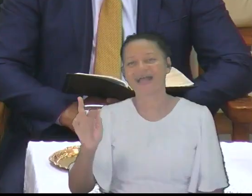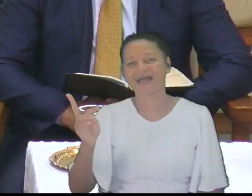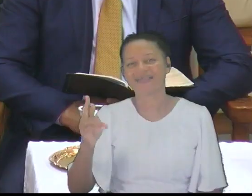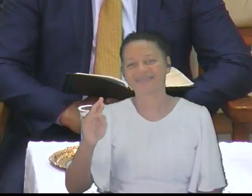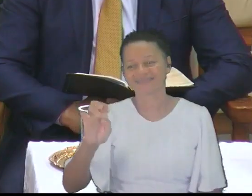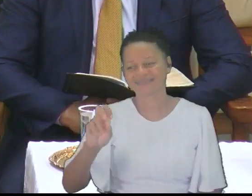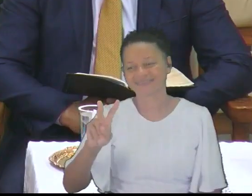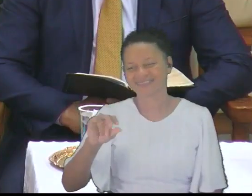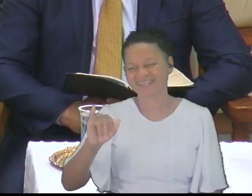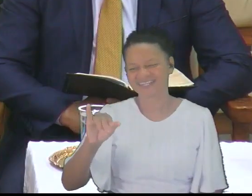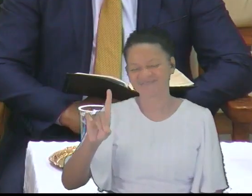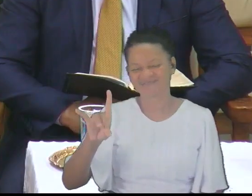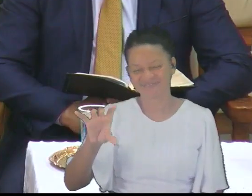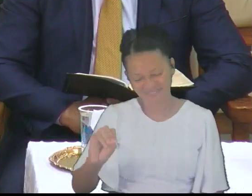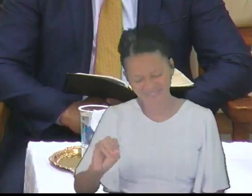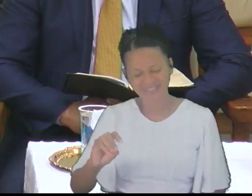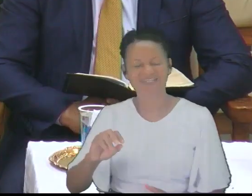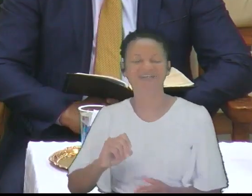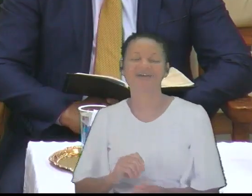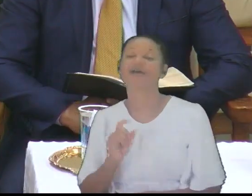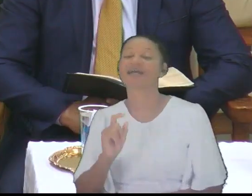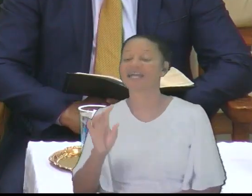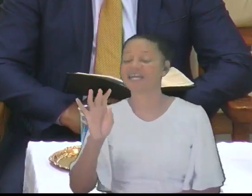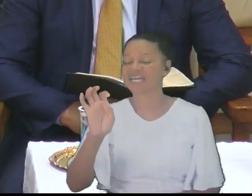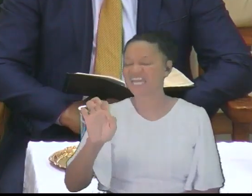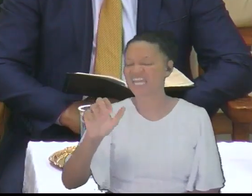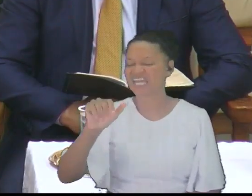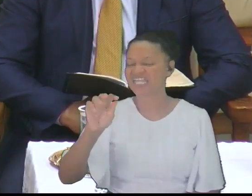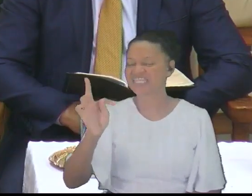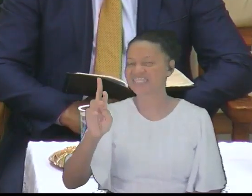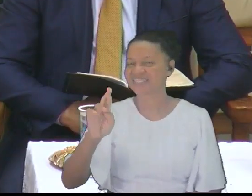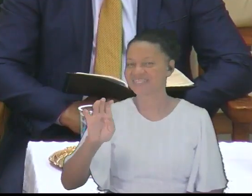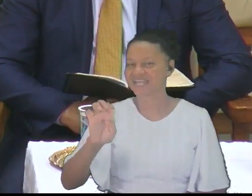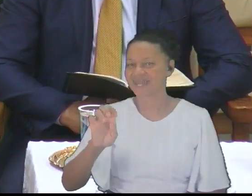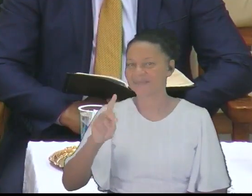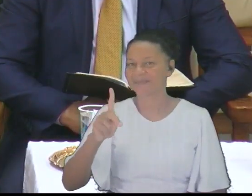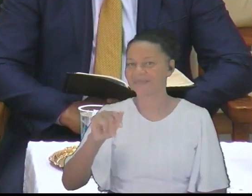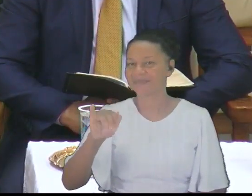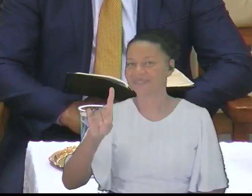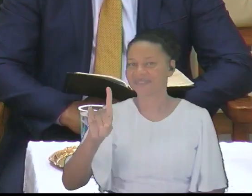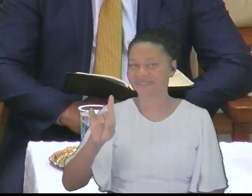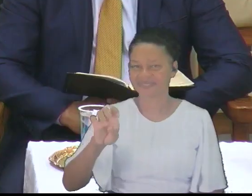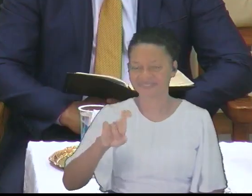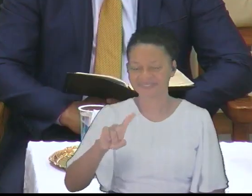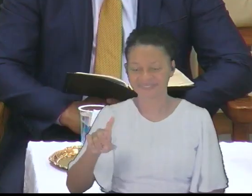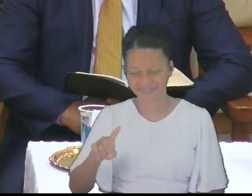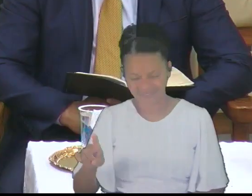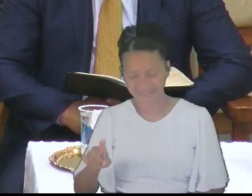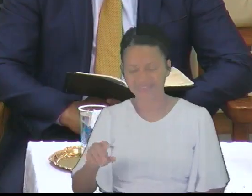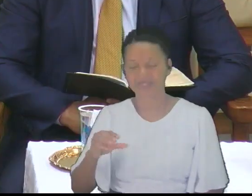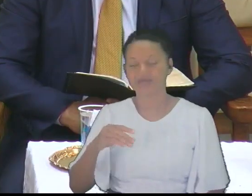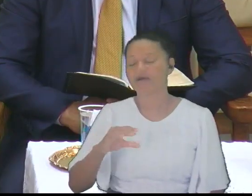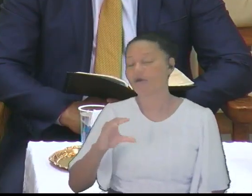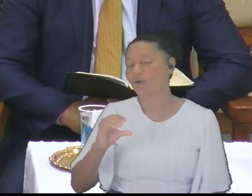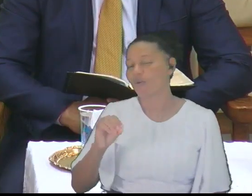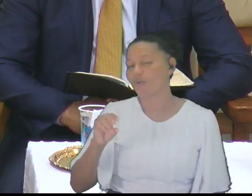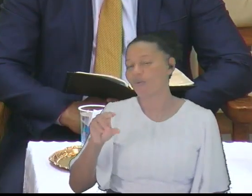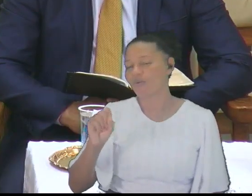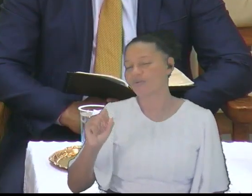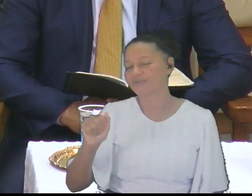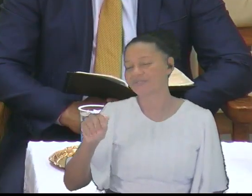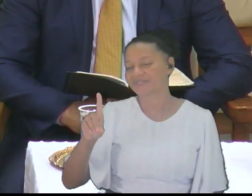dizer intrepidez. Ousadia quer dizer uma pessoa